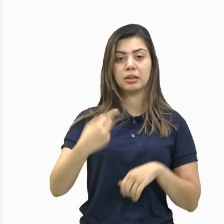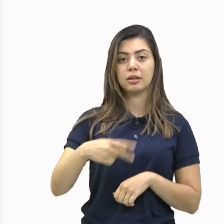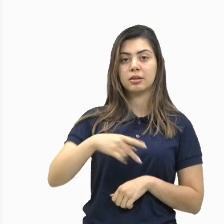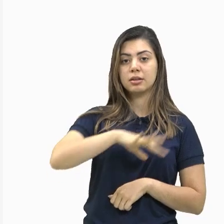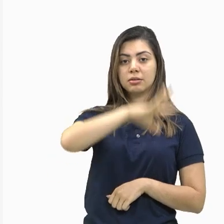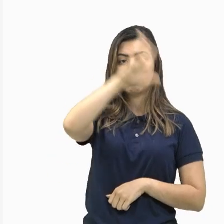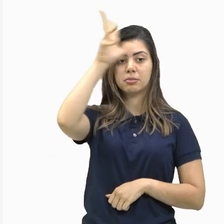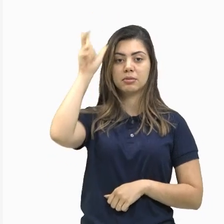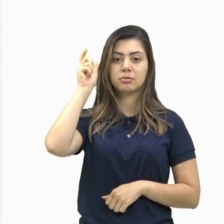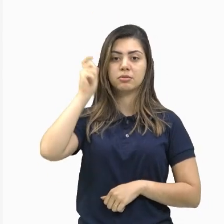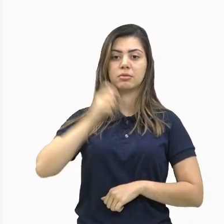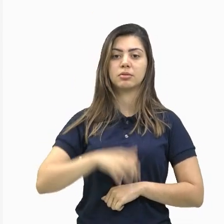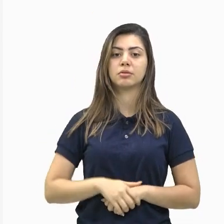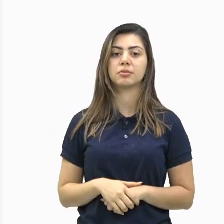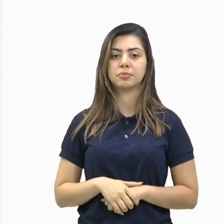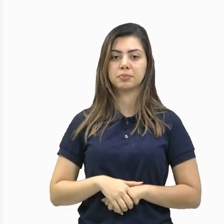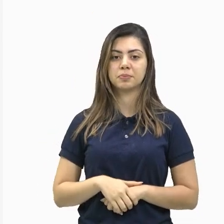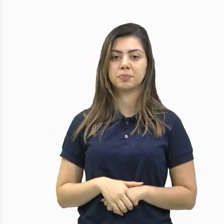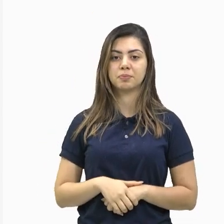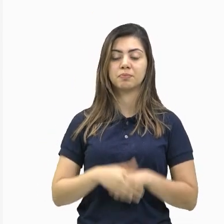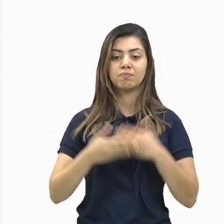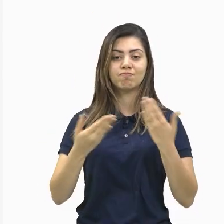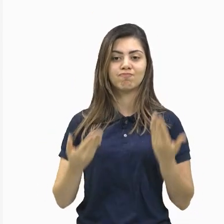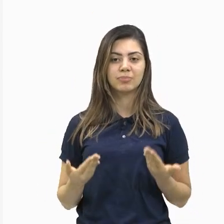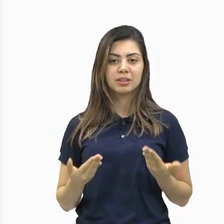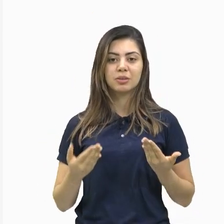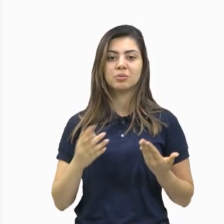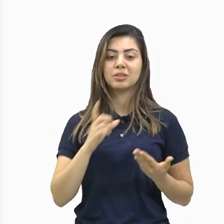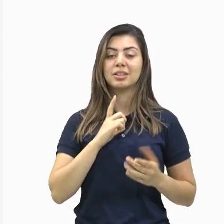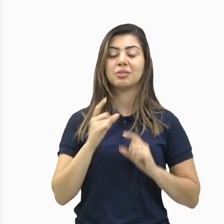Manaus. Com o aumento,